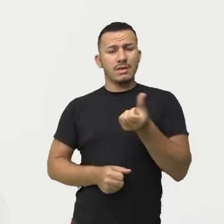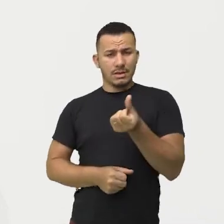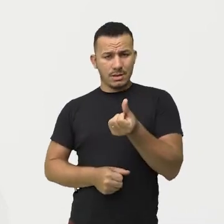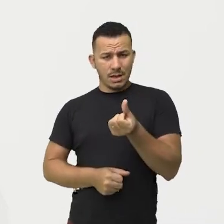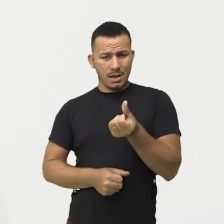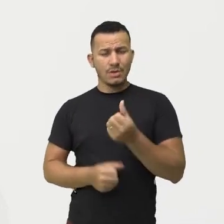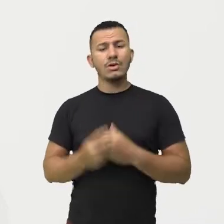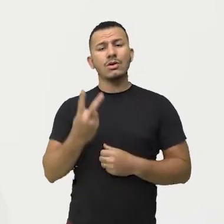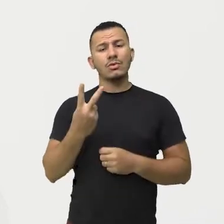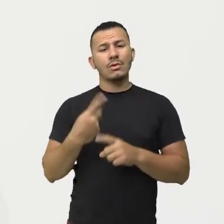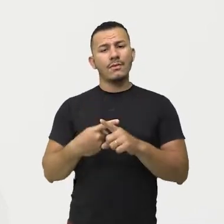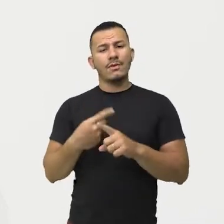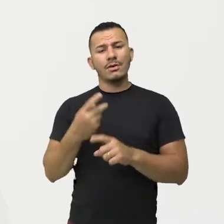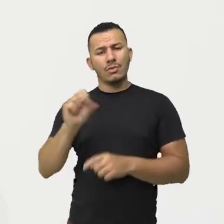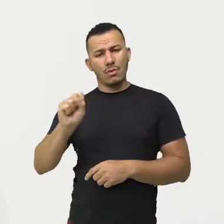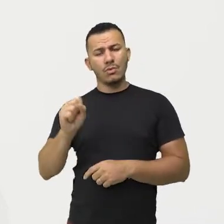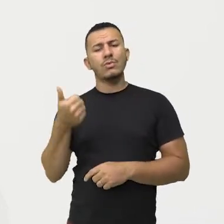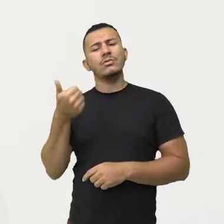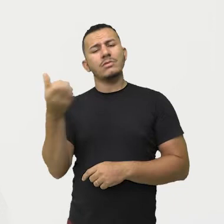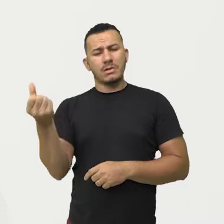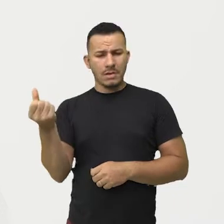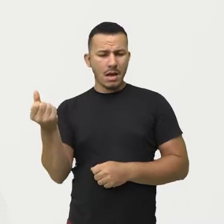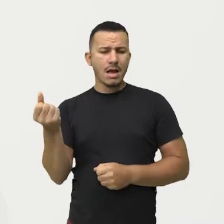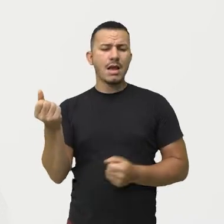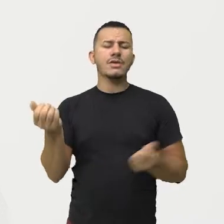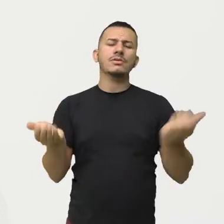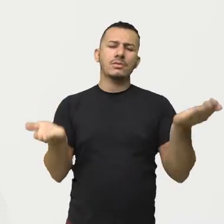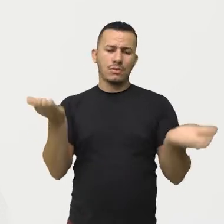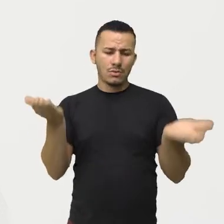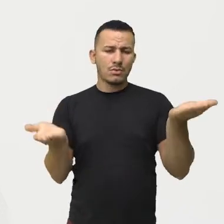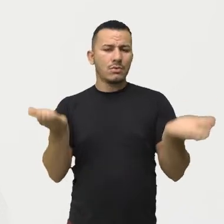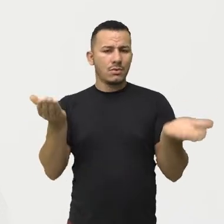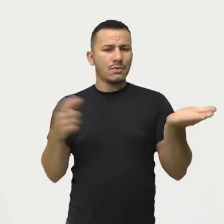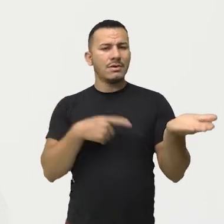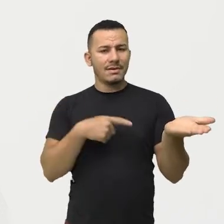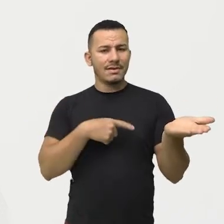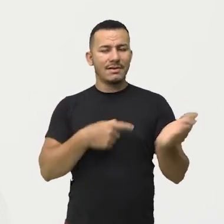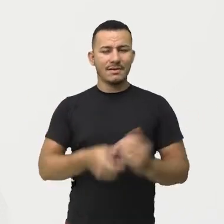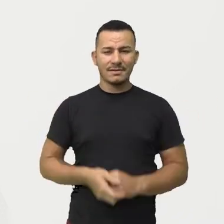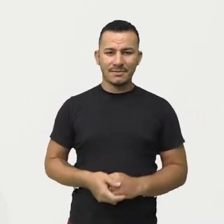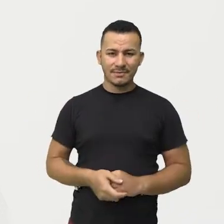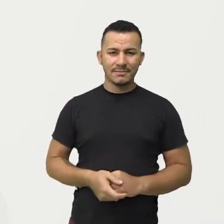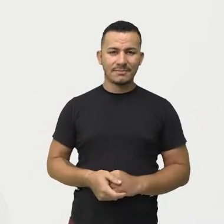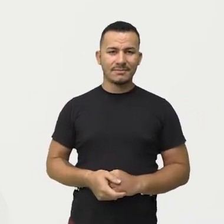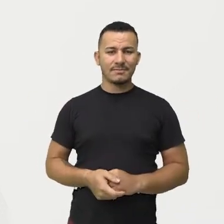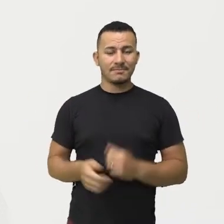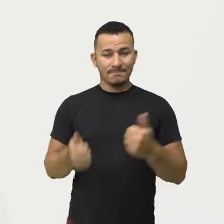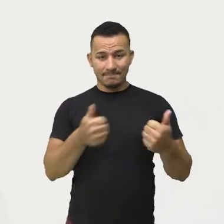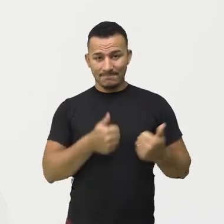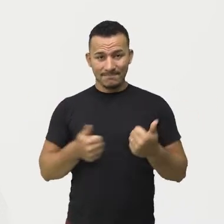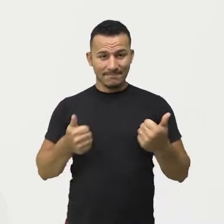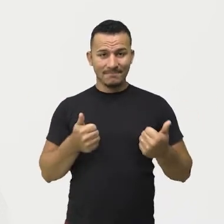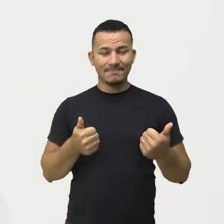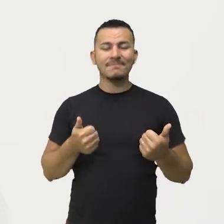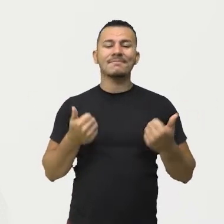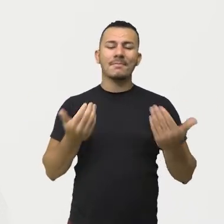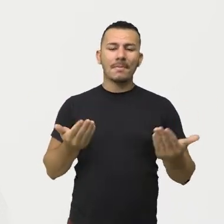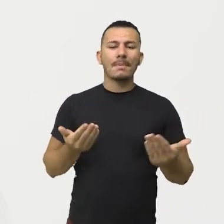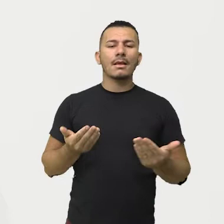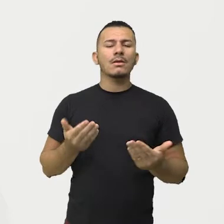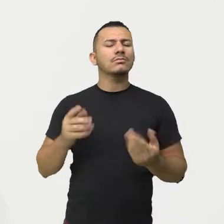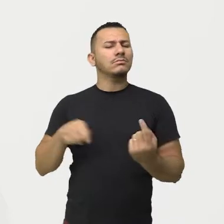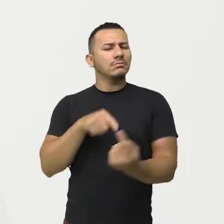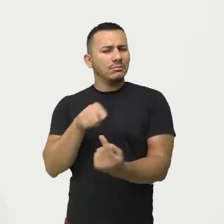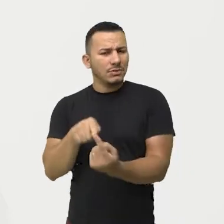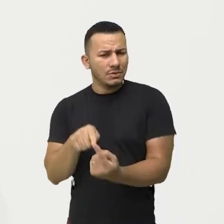8, 16. Beleza, balança em equilíbrio. Tranquilo, pessoal? E para que